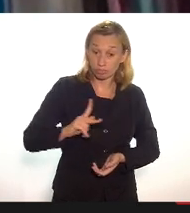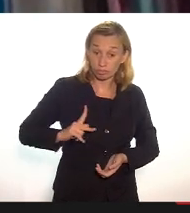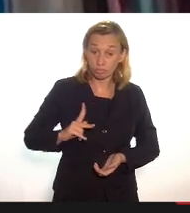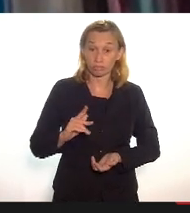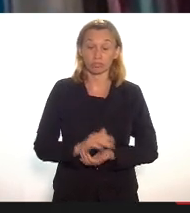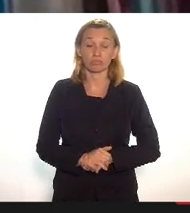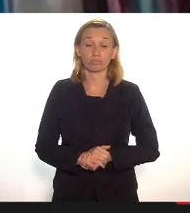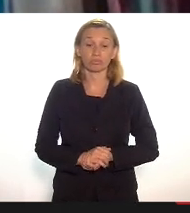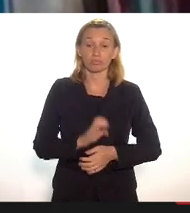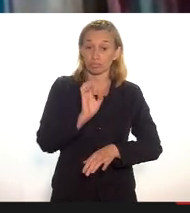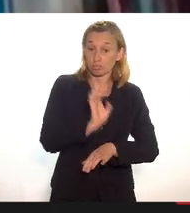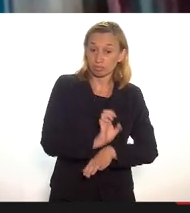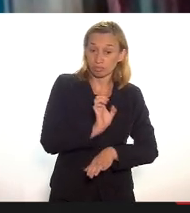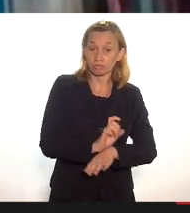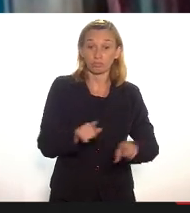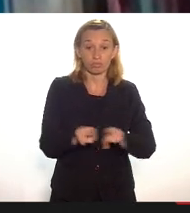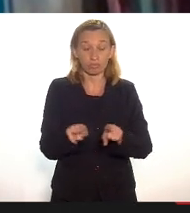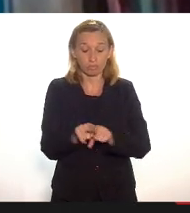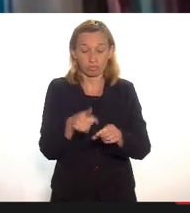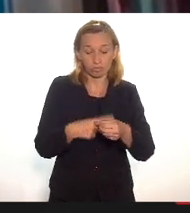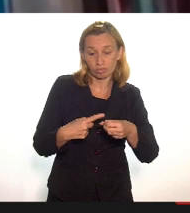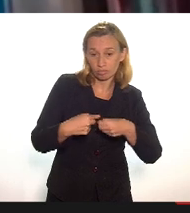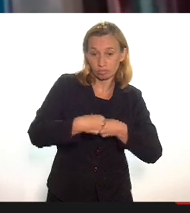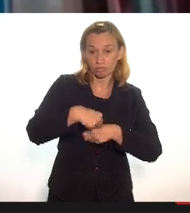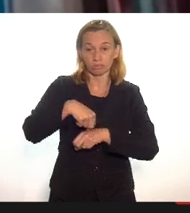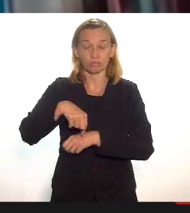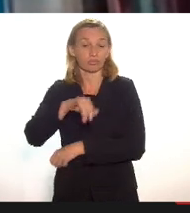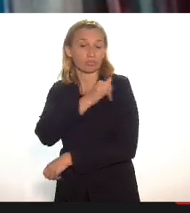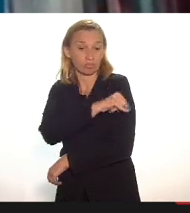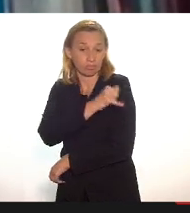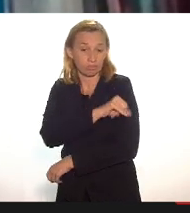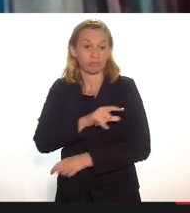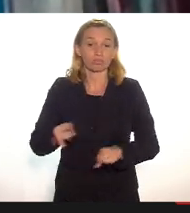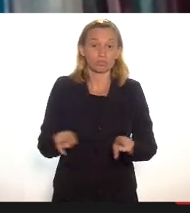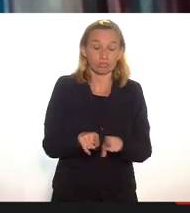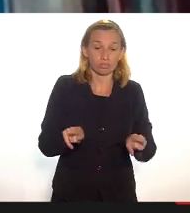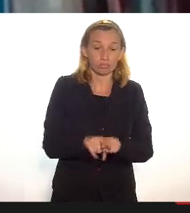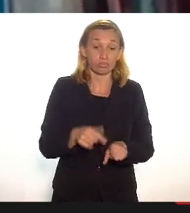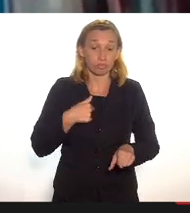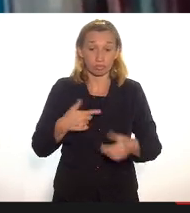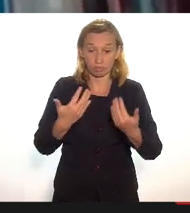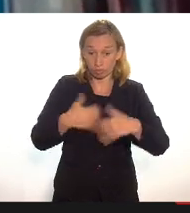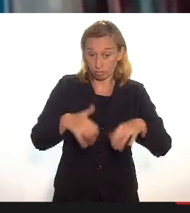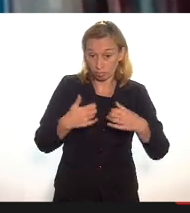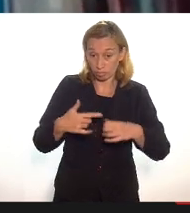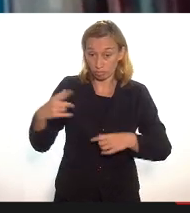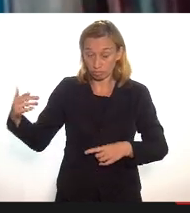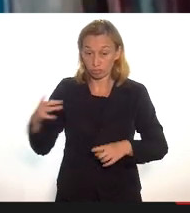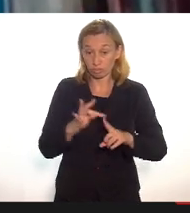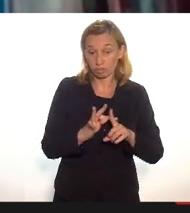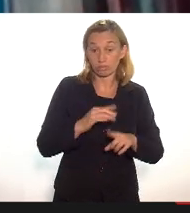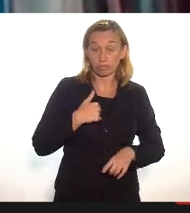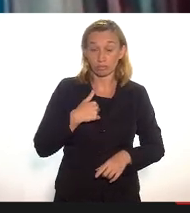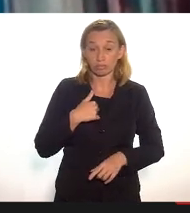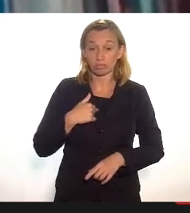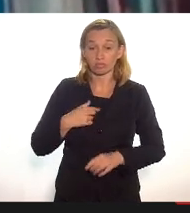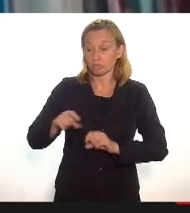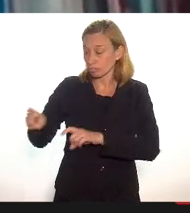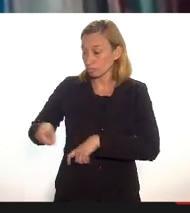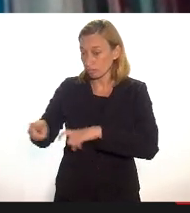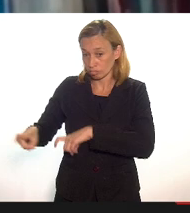tanto no estado, tanto aí no município do Rio de Janeiro, quanto, né, eu moro em Teresópolis, eu sou do interior, né? Eu